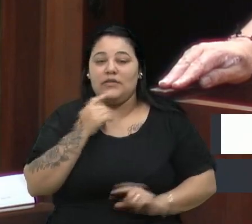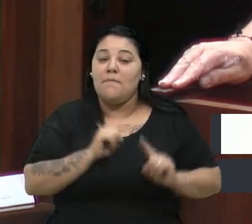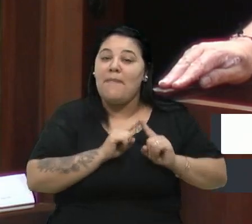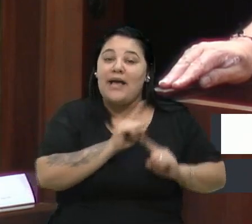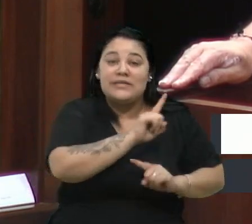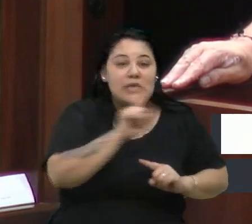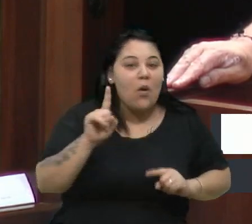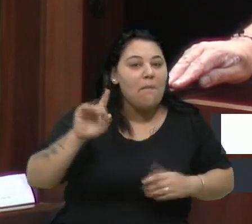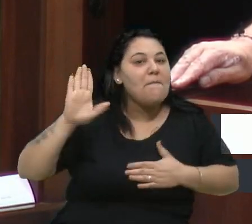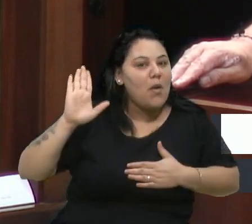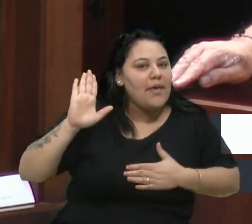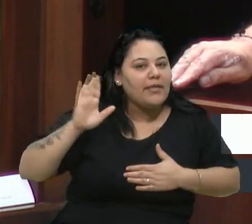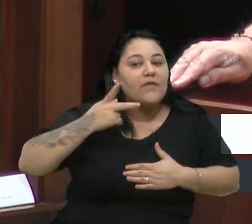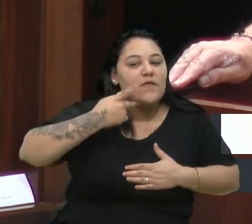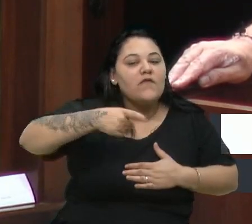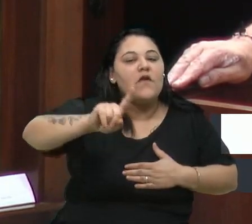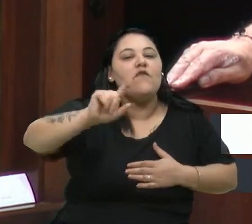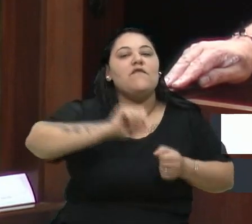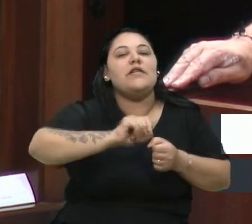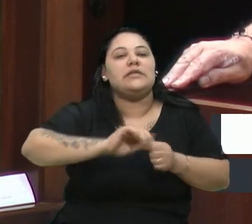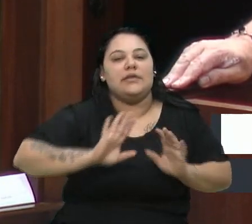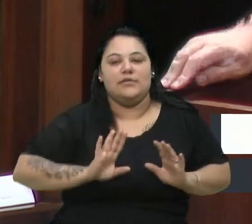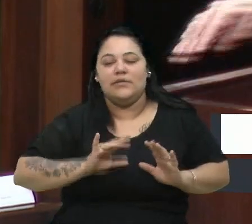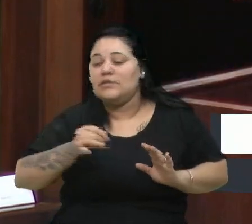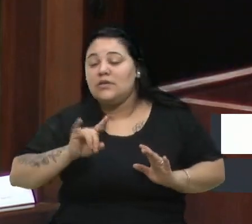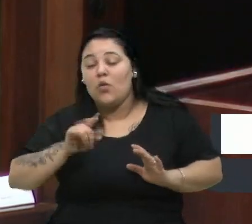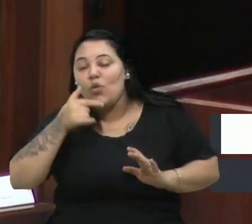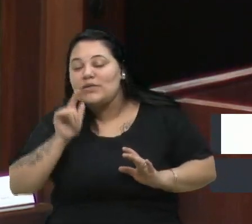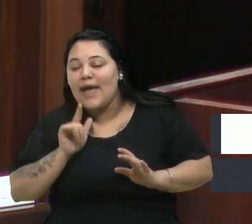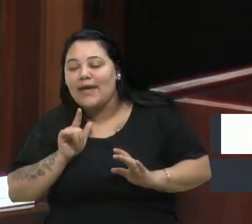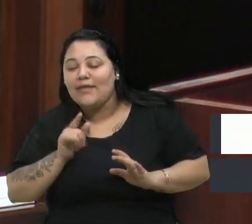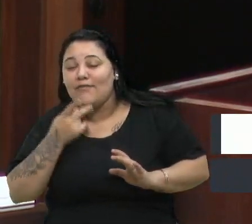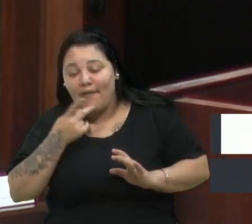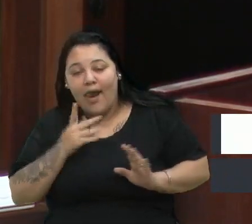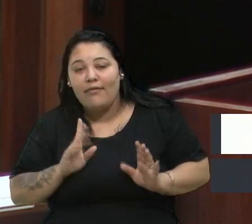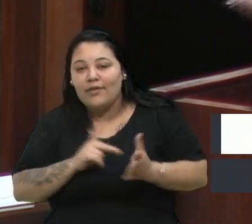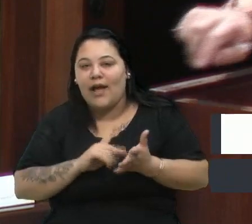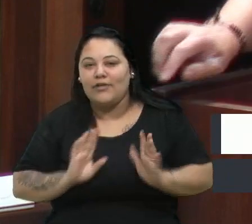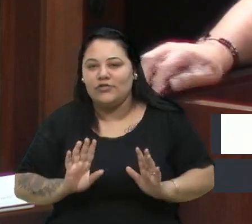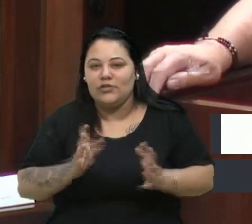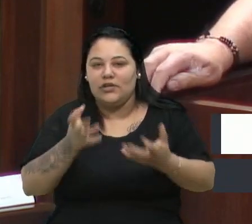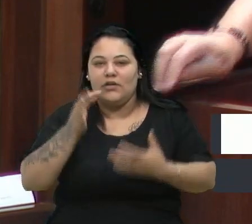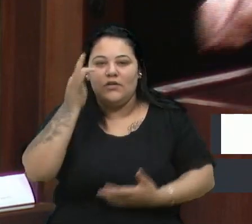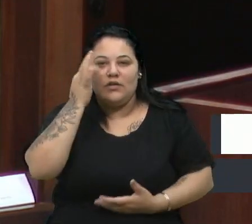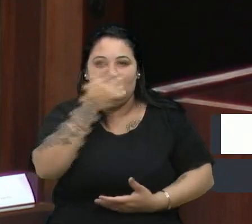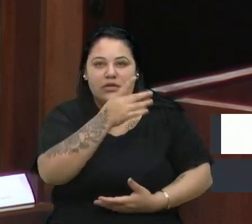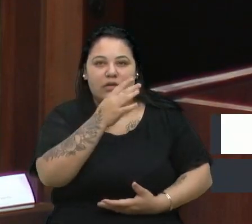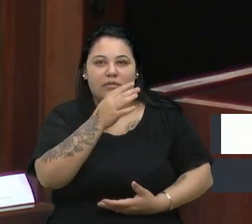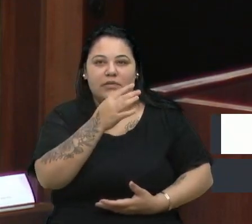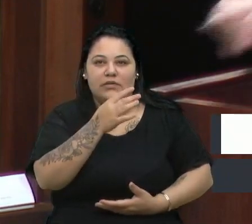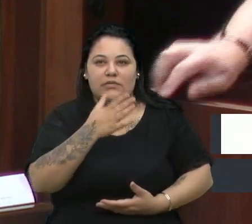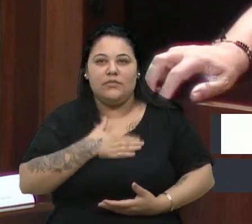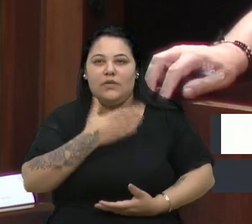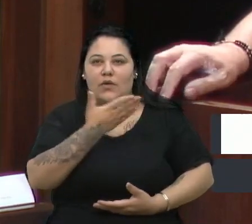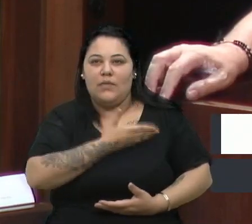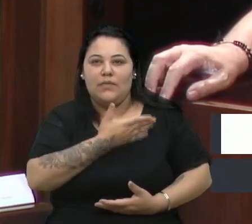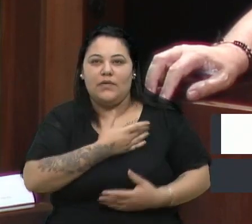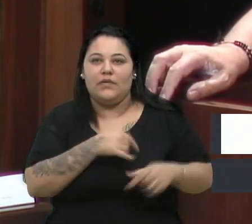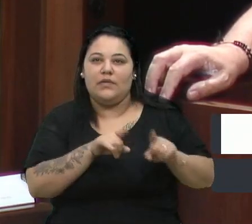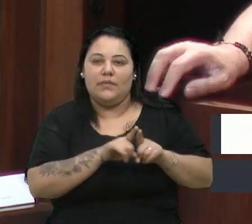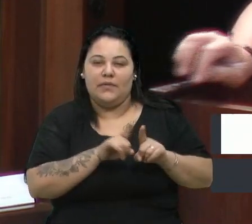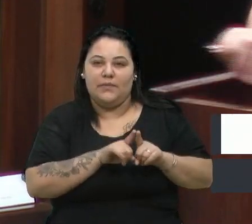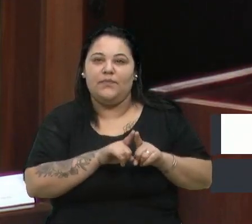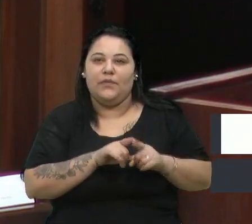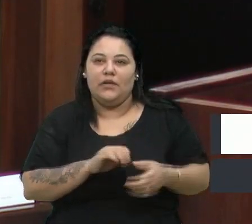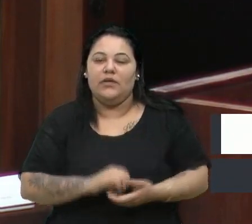prometam. Não prometam se não conseguem fazer. Eu quero só para registrar a presença do meu amigo Eugênio Gandolfi e o ex-secretário Marchioro